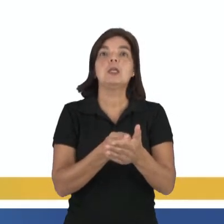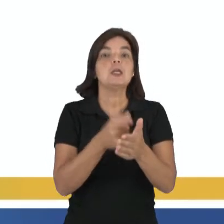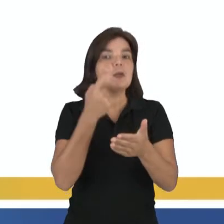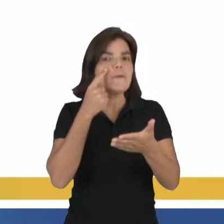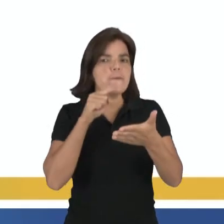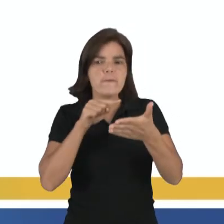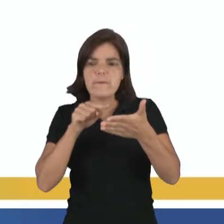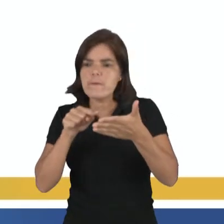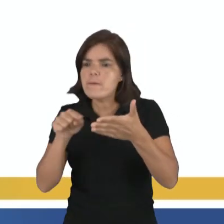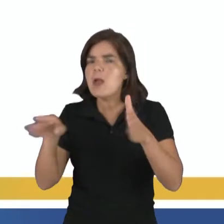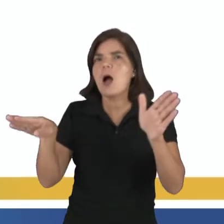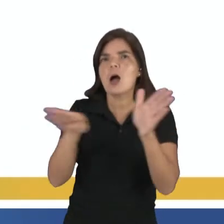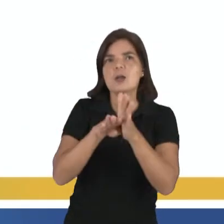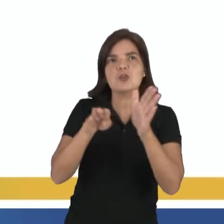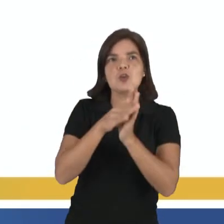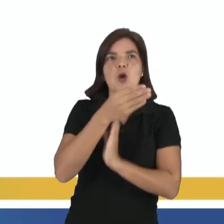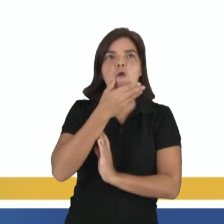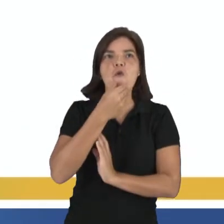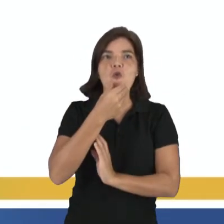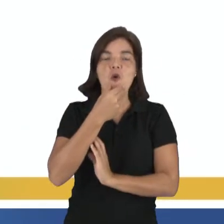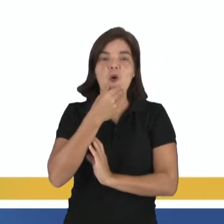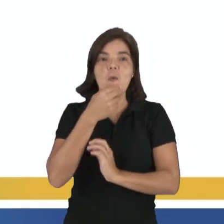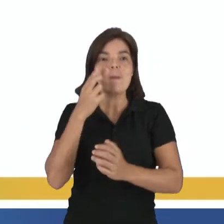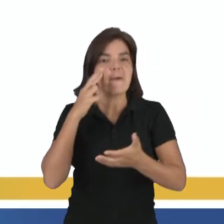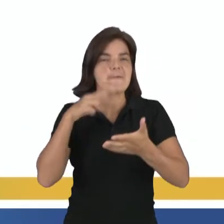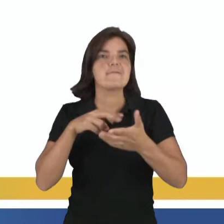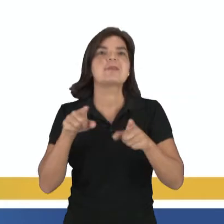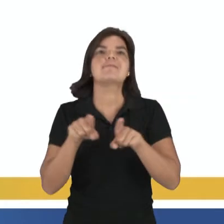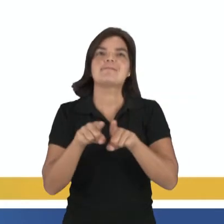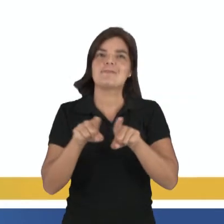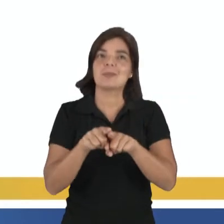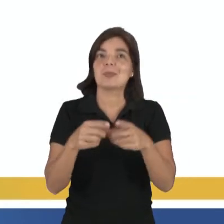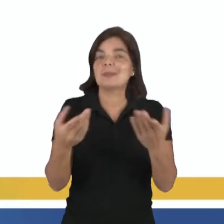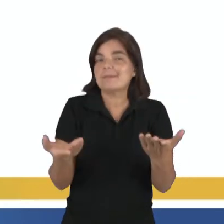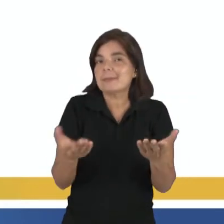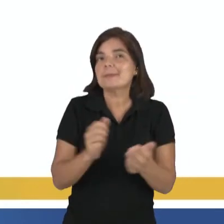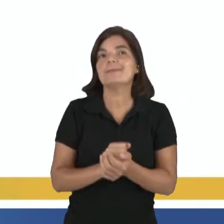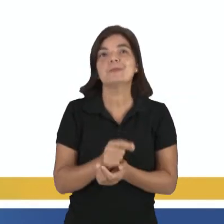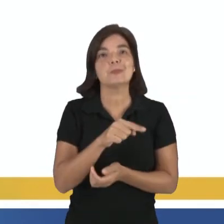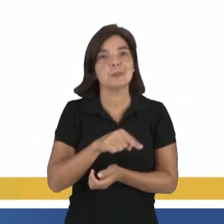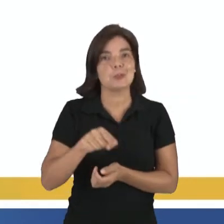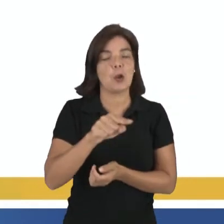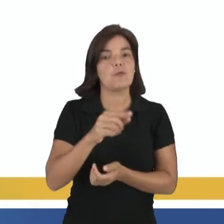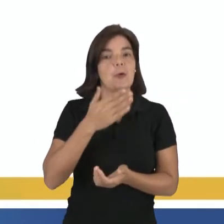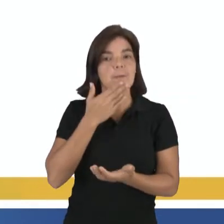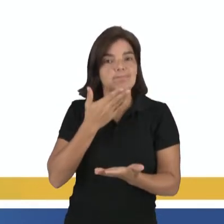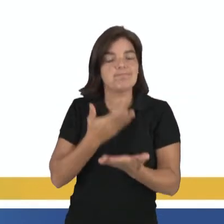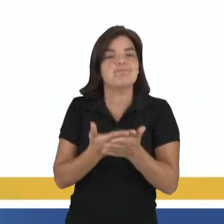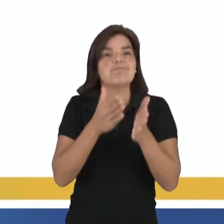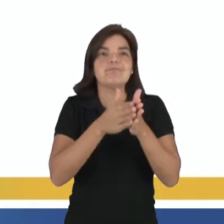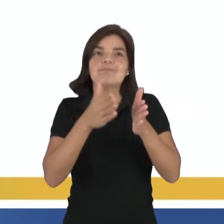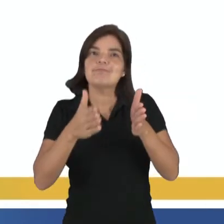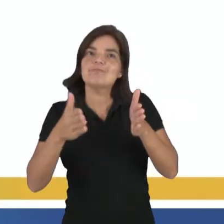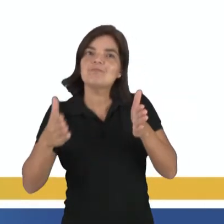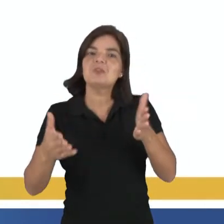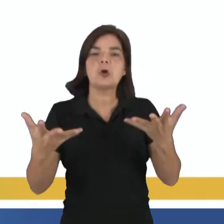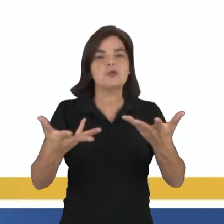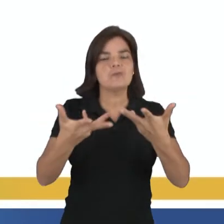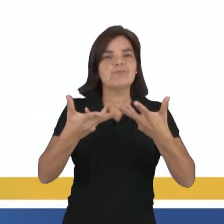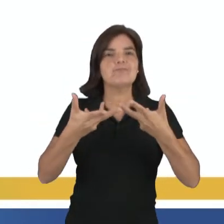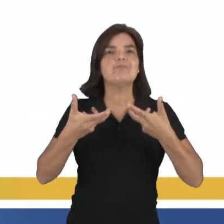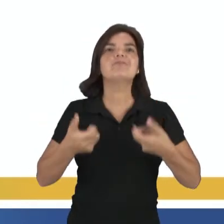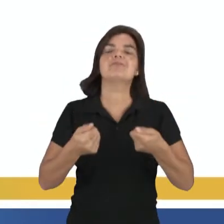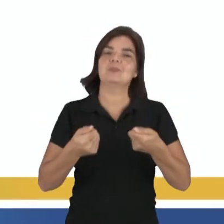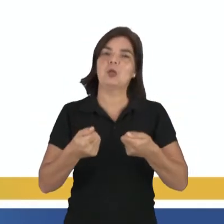e acompanha a chegada do entregador em tempo real. Então, sutilmente, você foi impactado por esse processo de